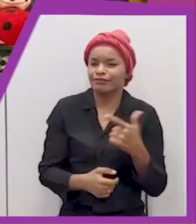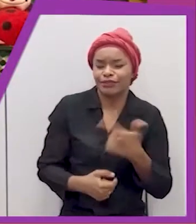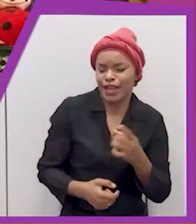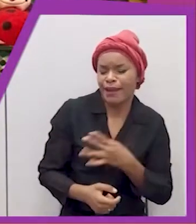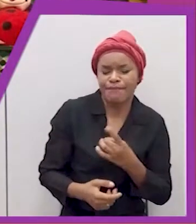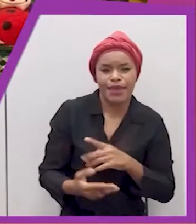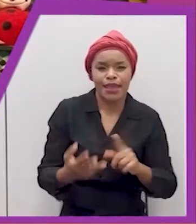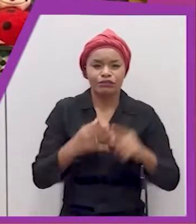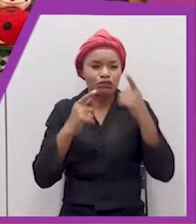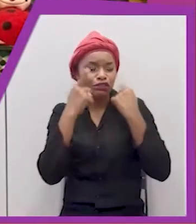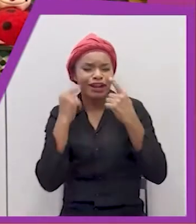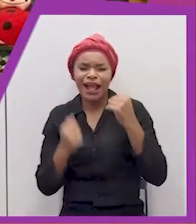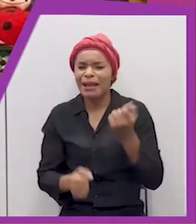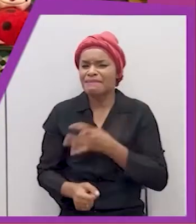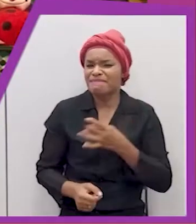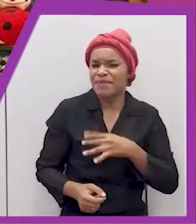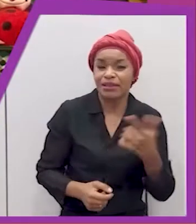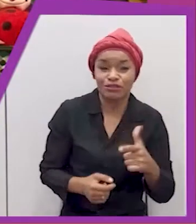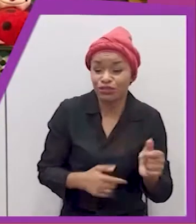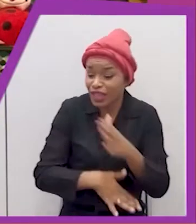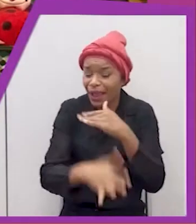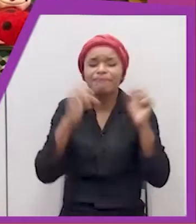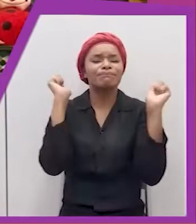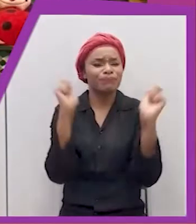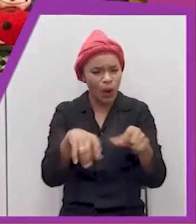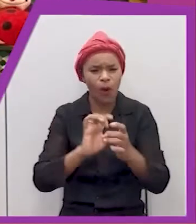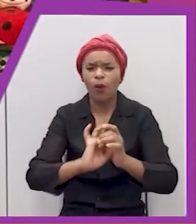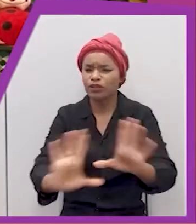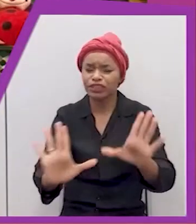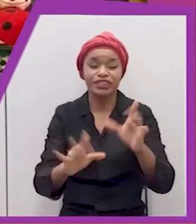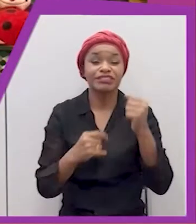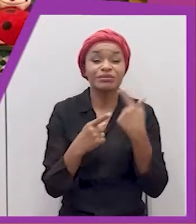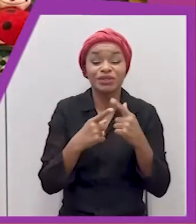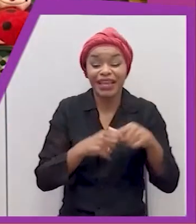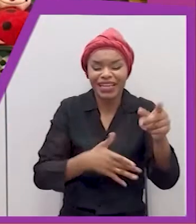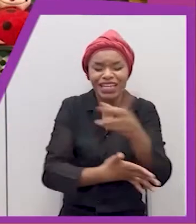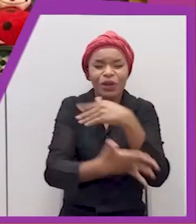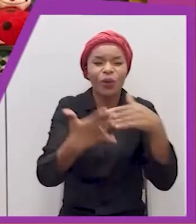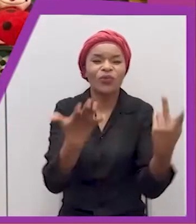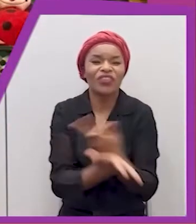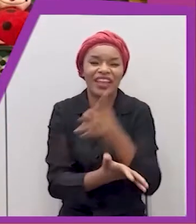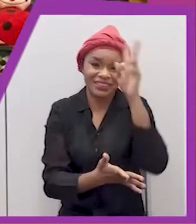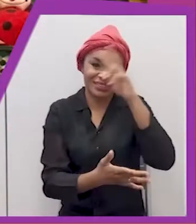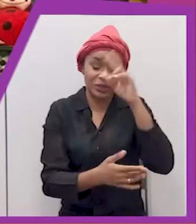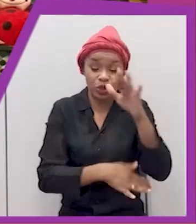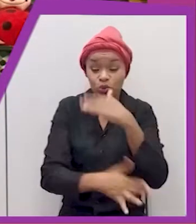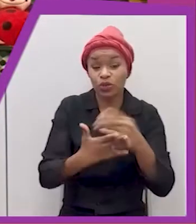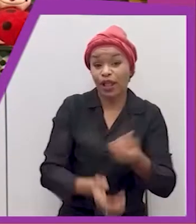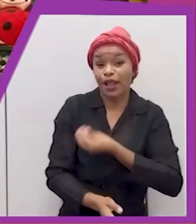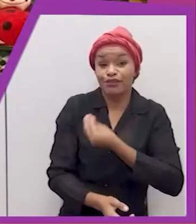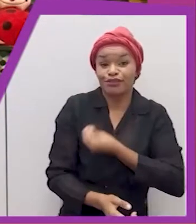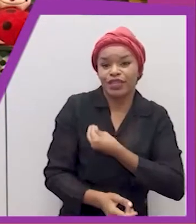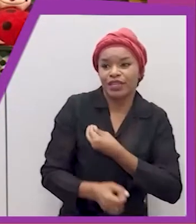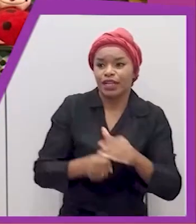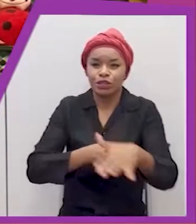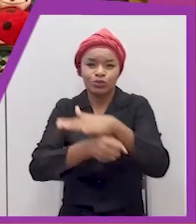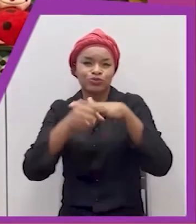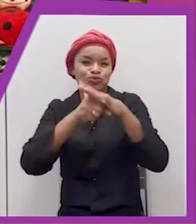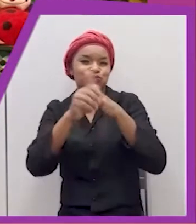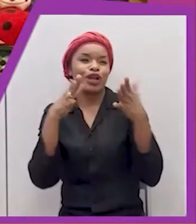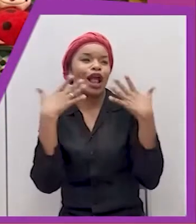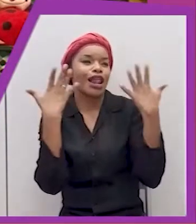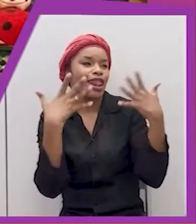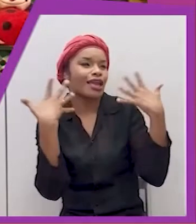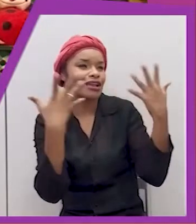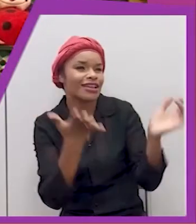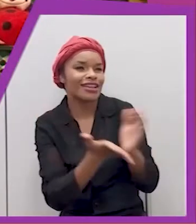livro e aí você passa a viver aquela Aventura então para se tornar um escritor seja um leitor seja um observador e